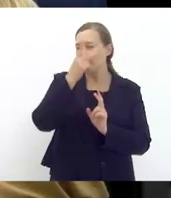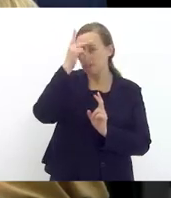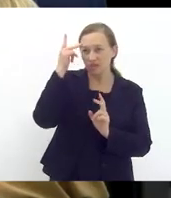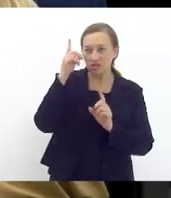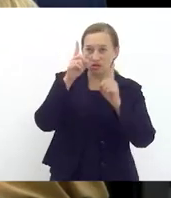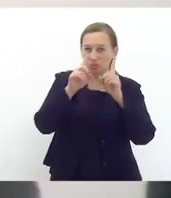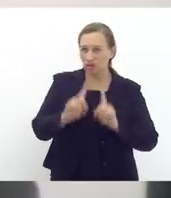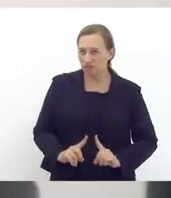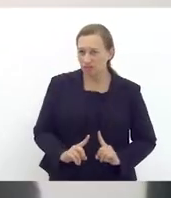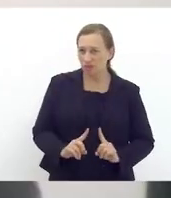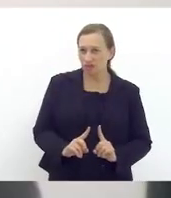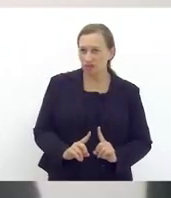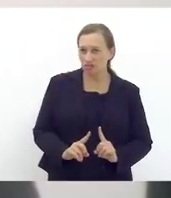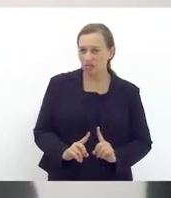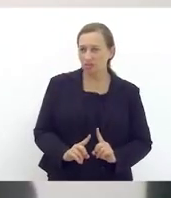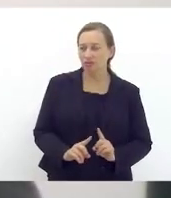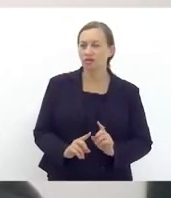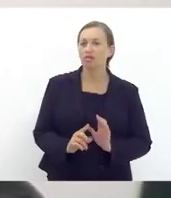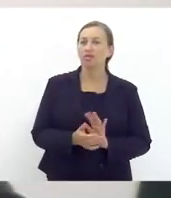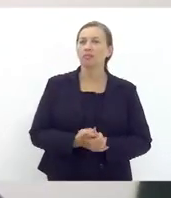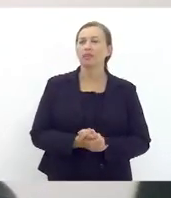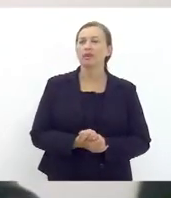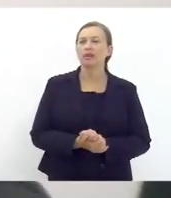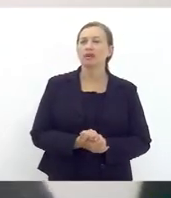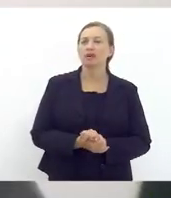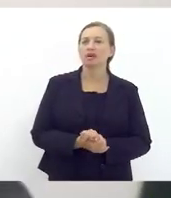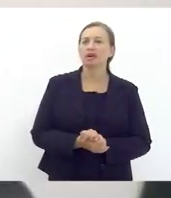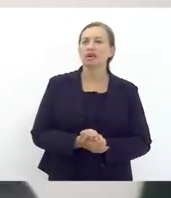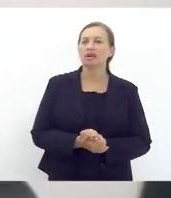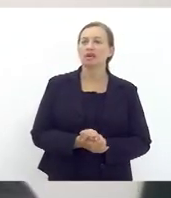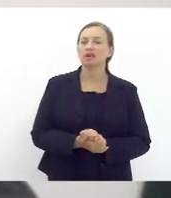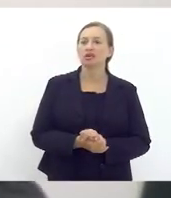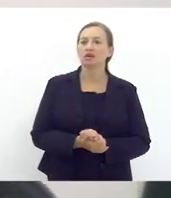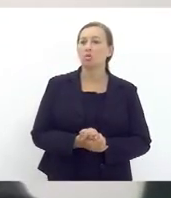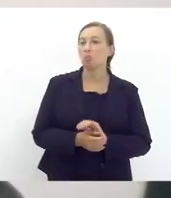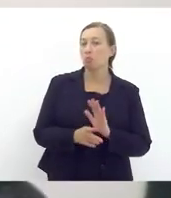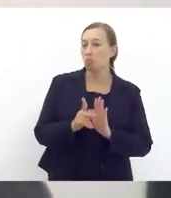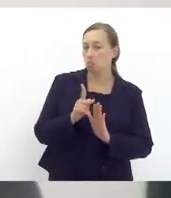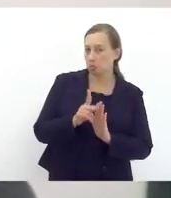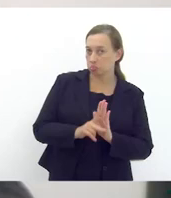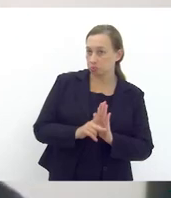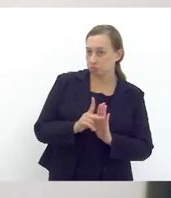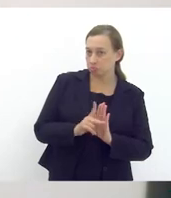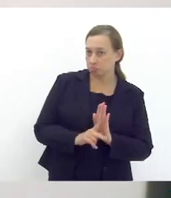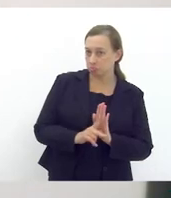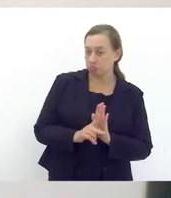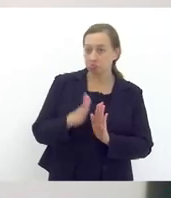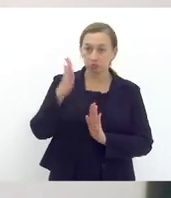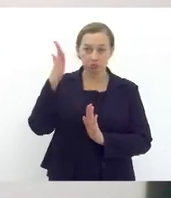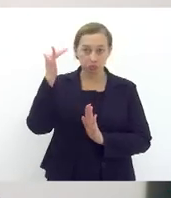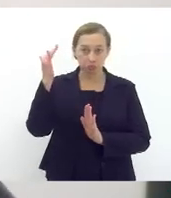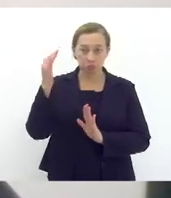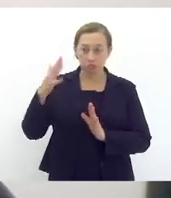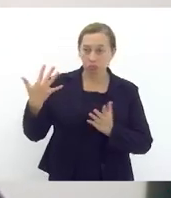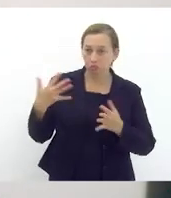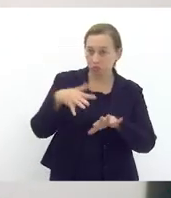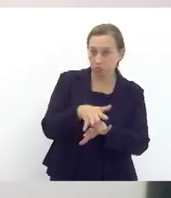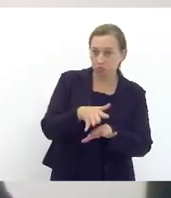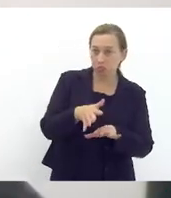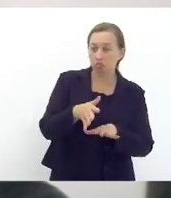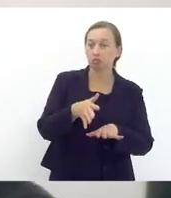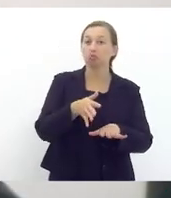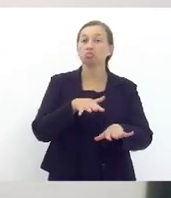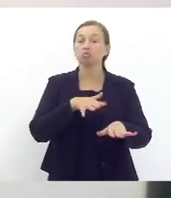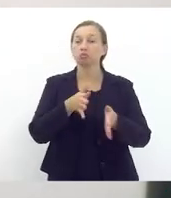com deficiência da seguinte redação que se projetos tivessem processos de inclusão de acessibilidade